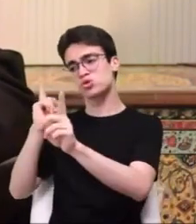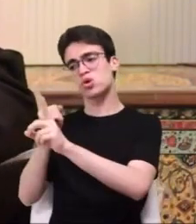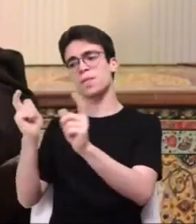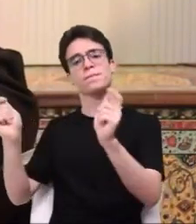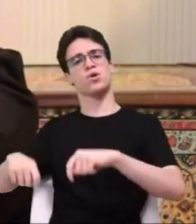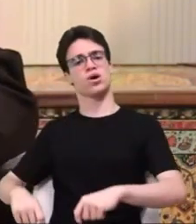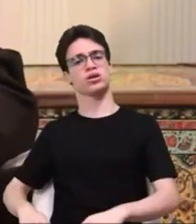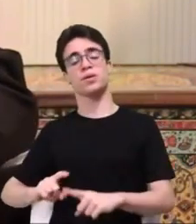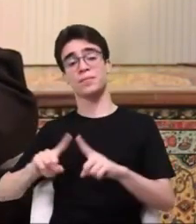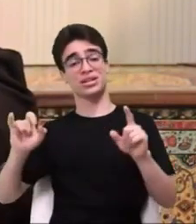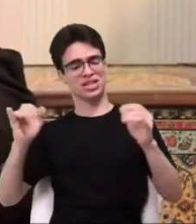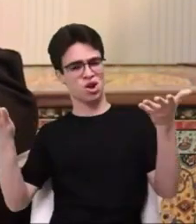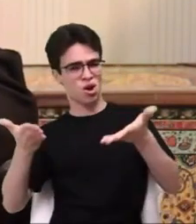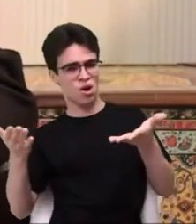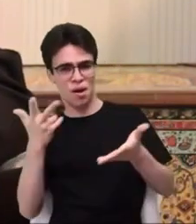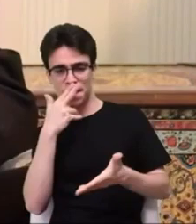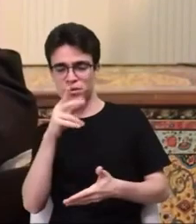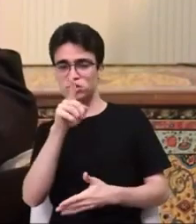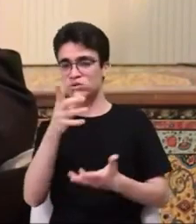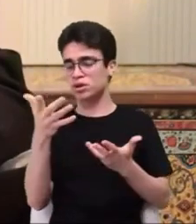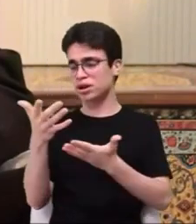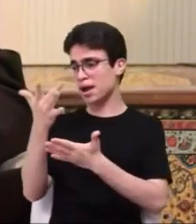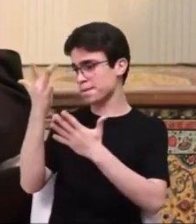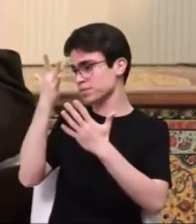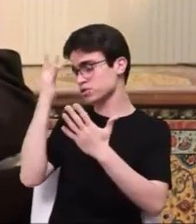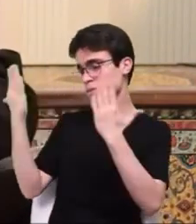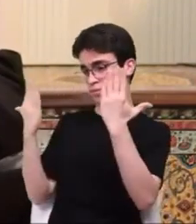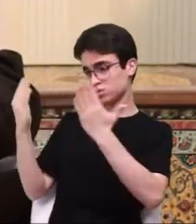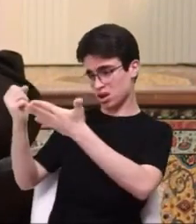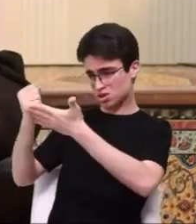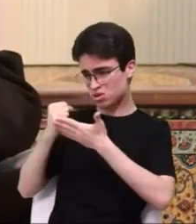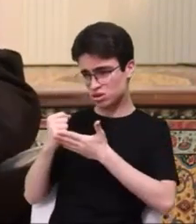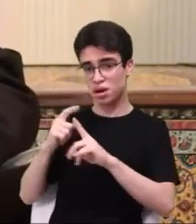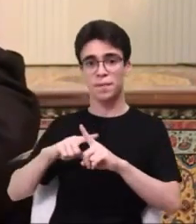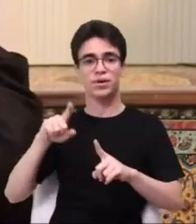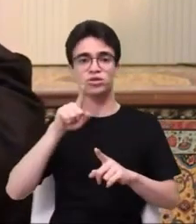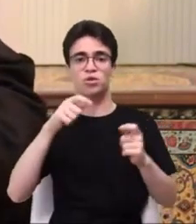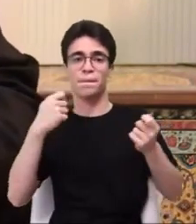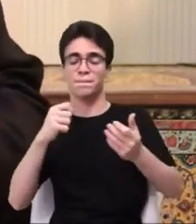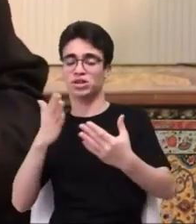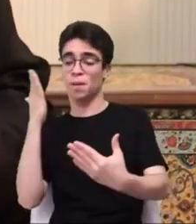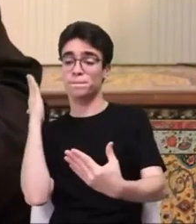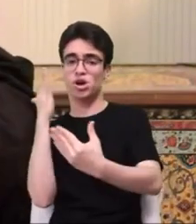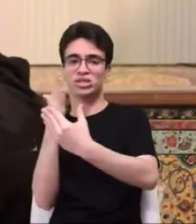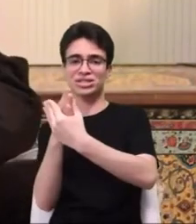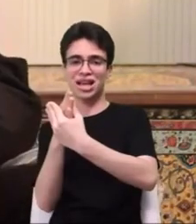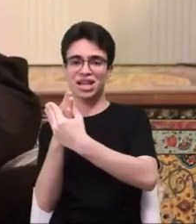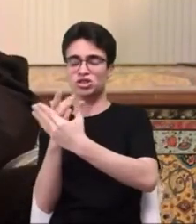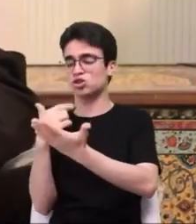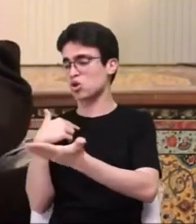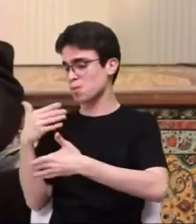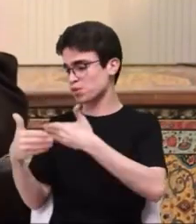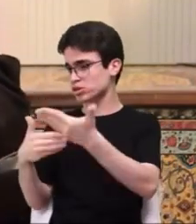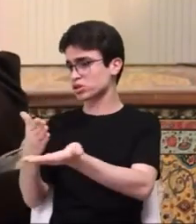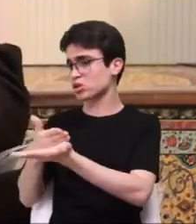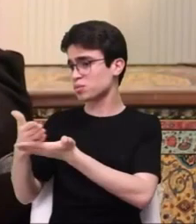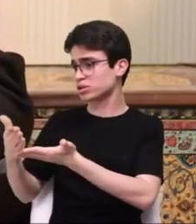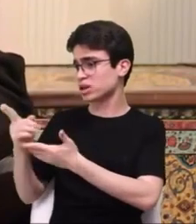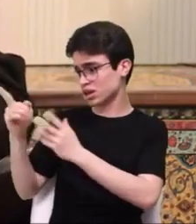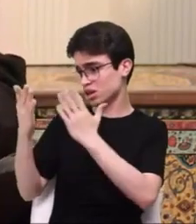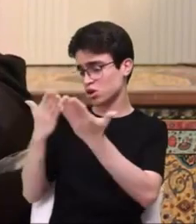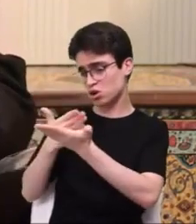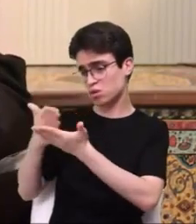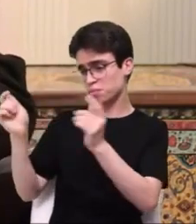a realidade no país você quer ter uma ajuda de um psicólogo, então você tem que abrir um processo para poder ser atendido por